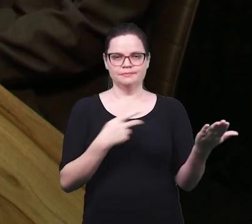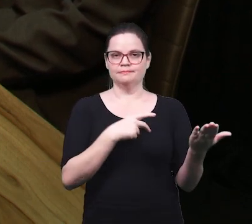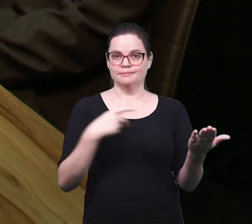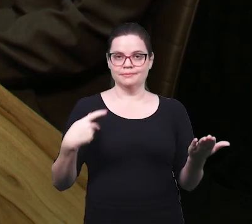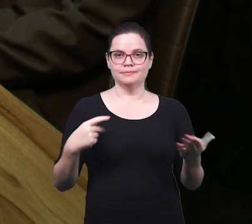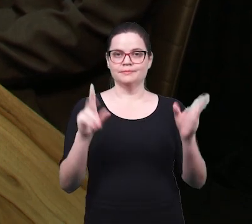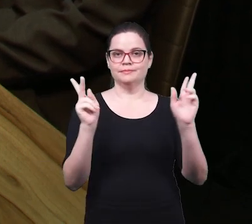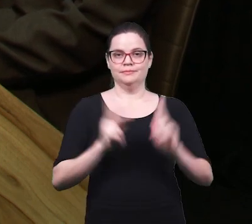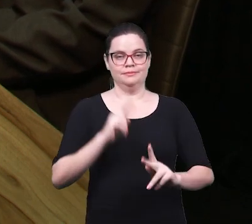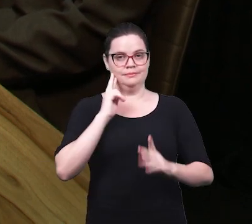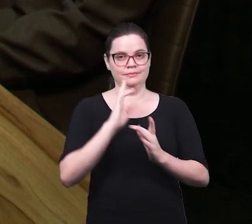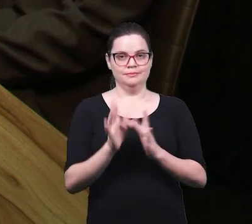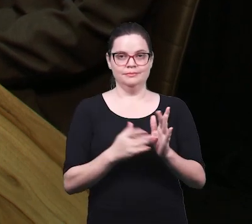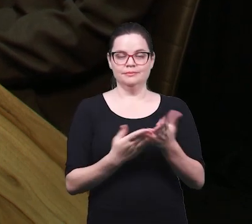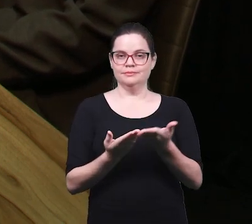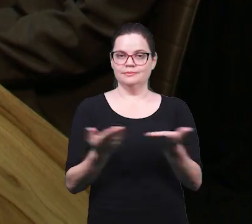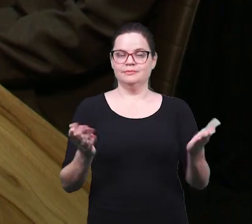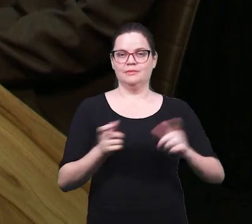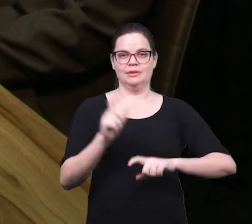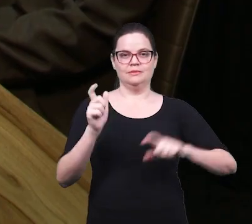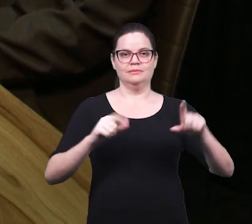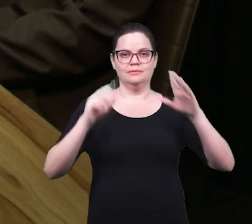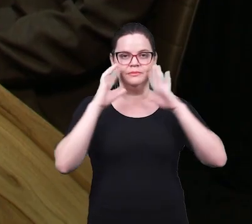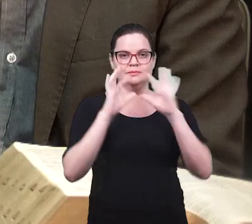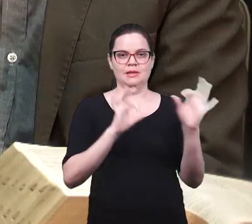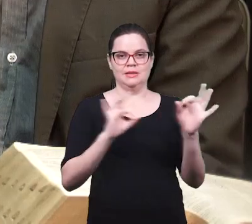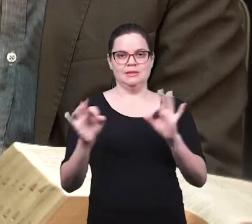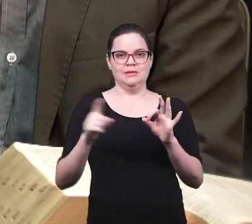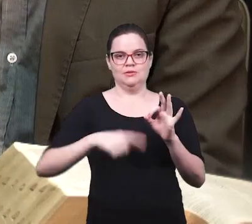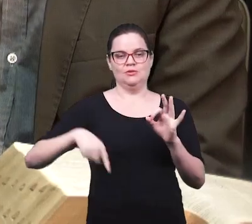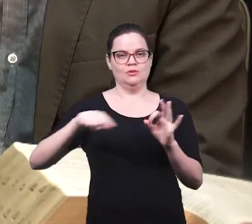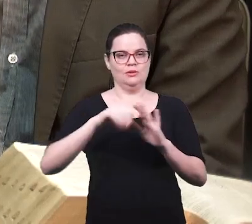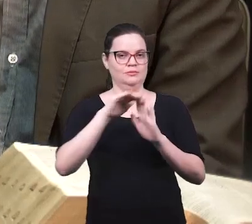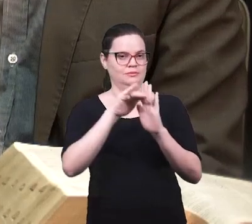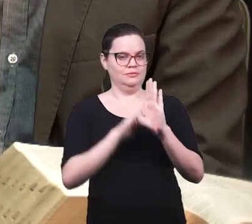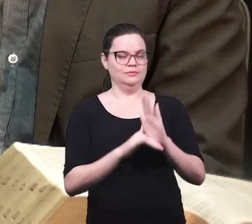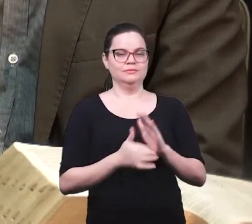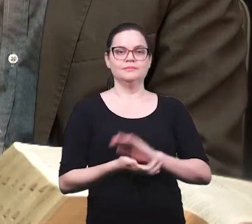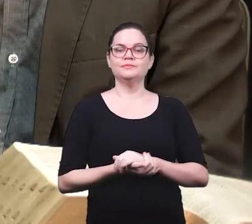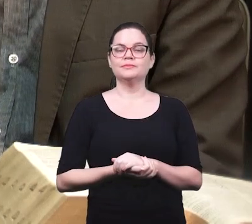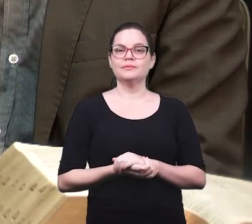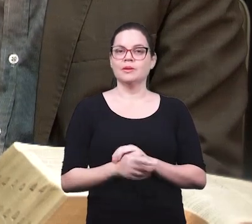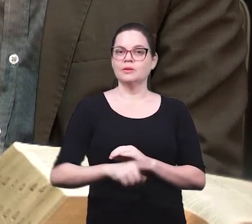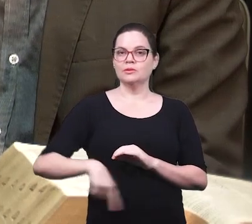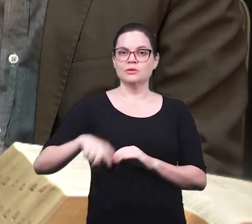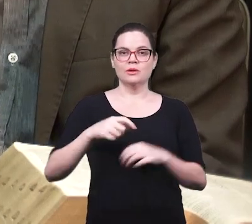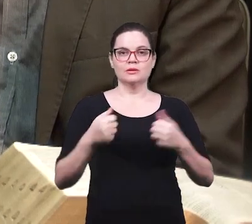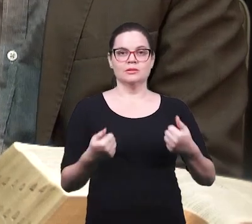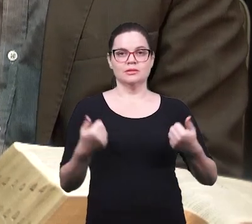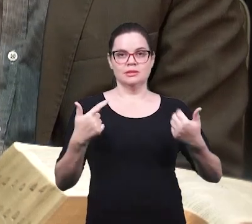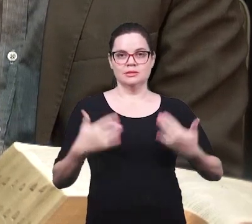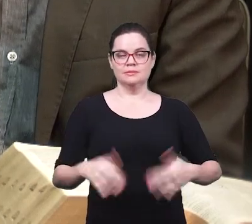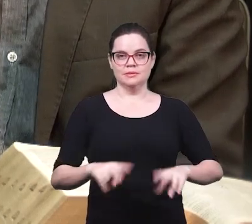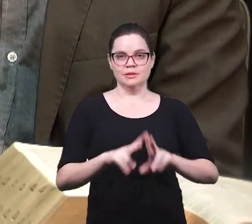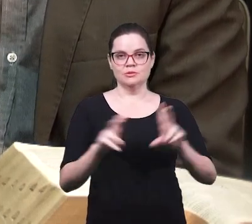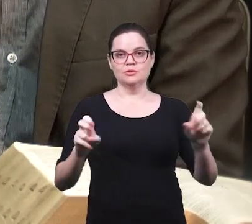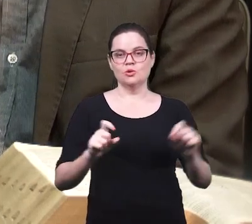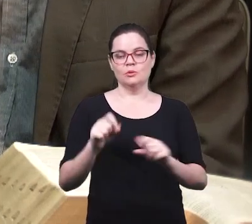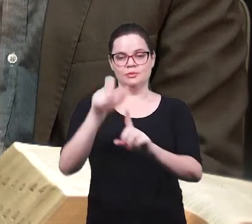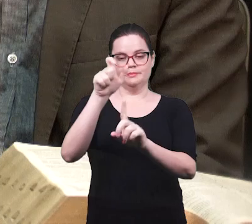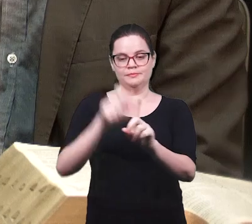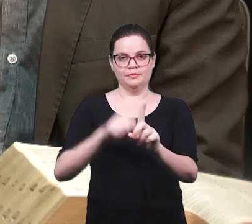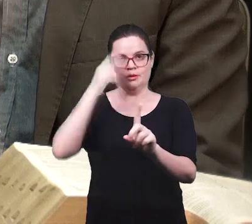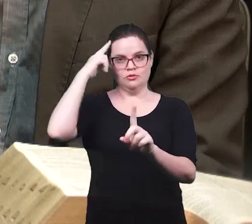pastor Tiago, também a paz do Senhor, todos que estão participando conosco desse programa. Quando nós